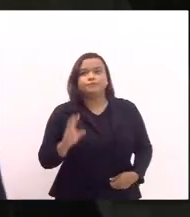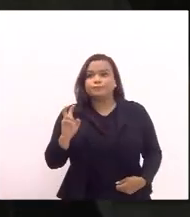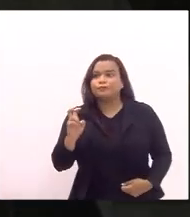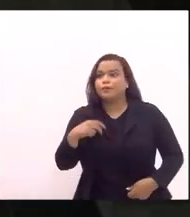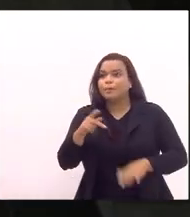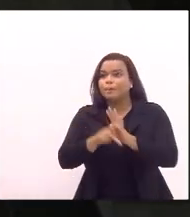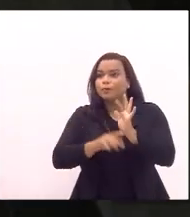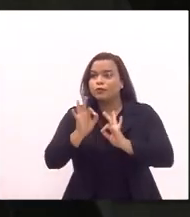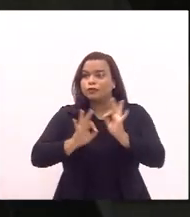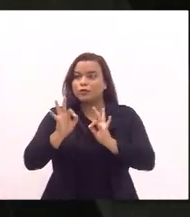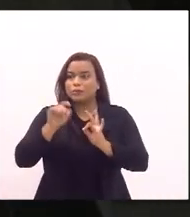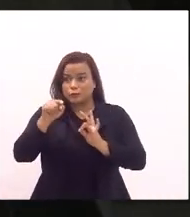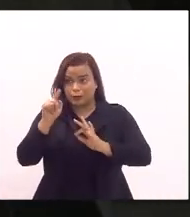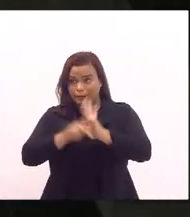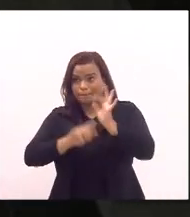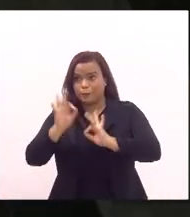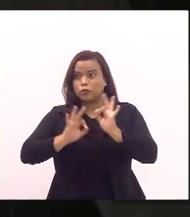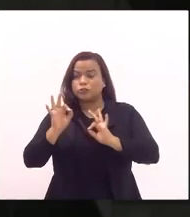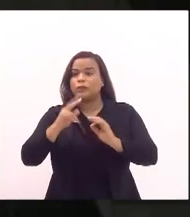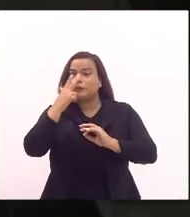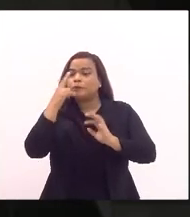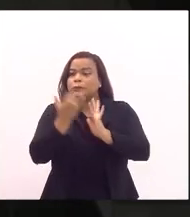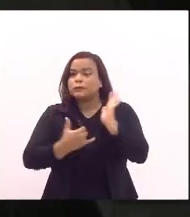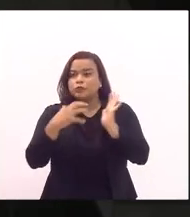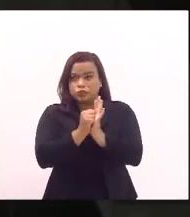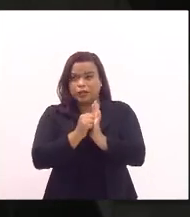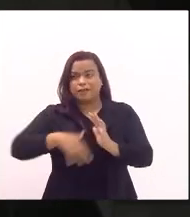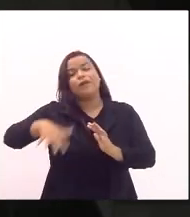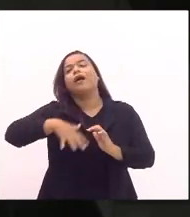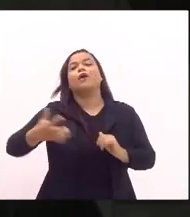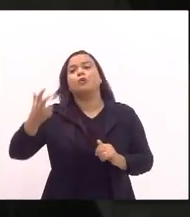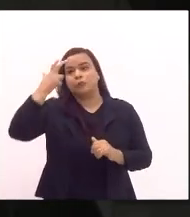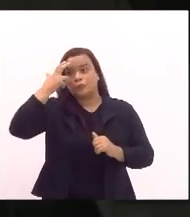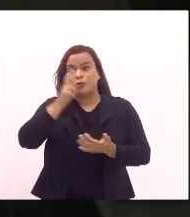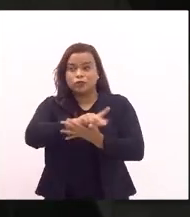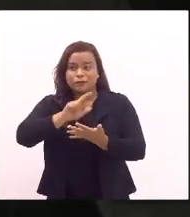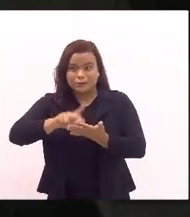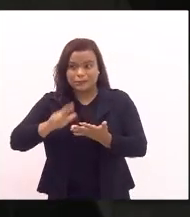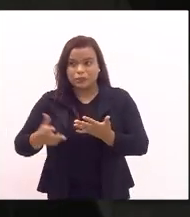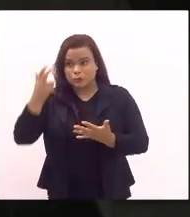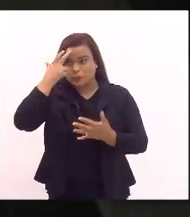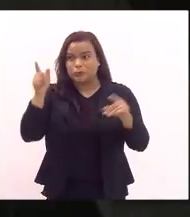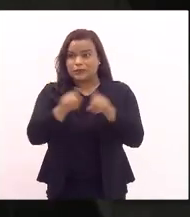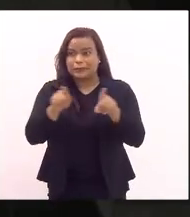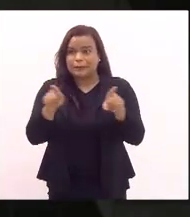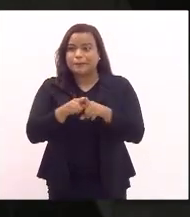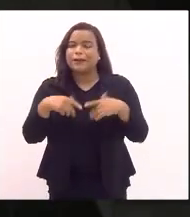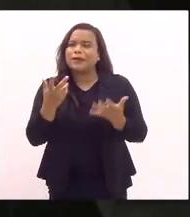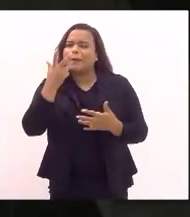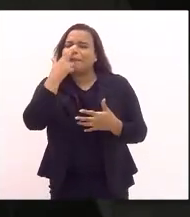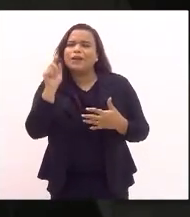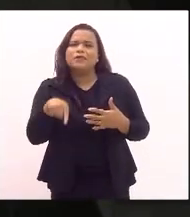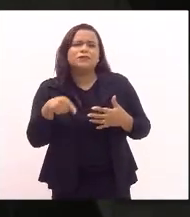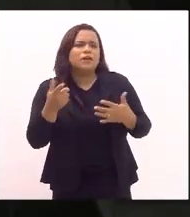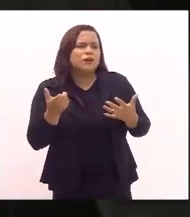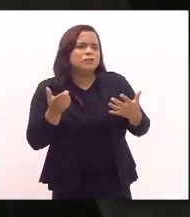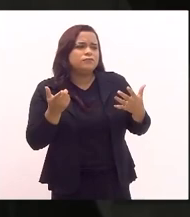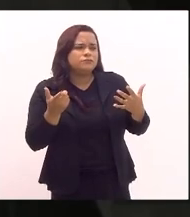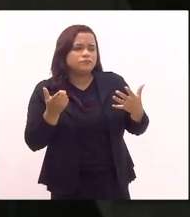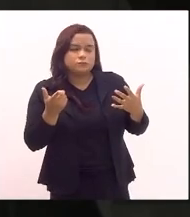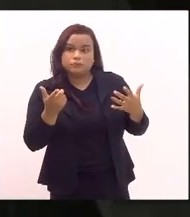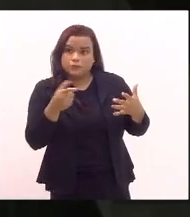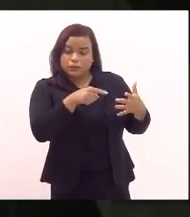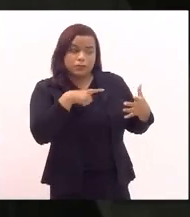que é um projeto que se inscreve no campo da cultura e da diversidade cultural que se volta para o incentivo